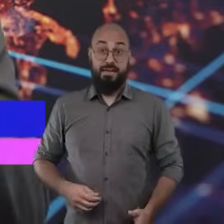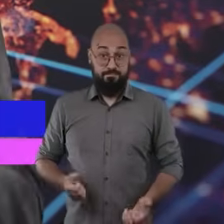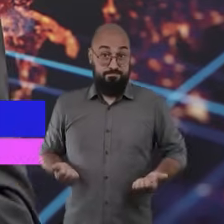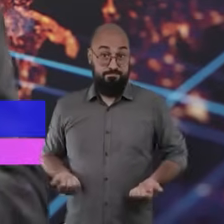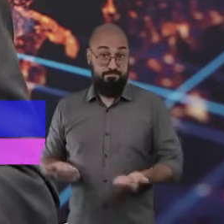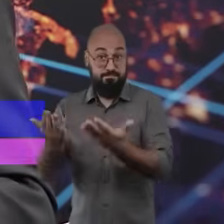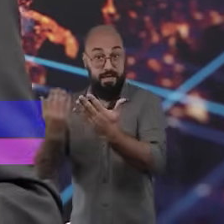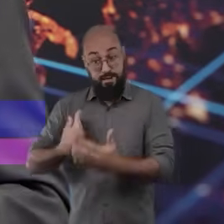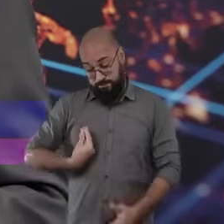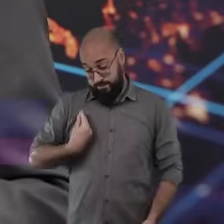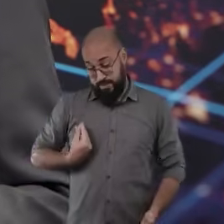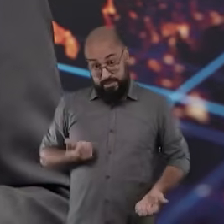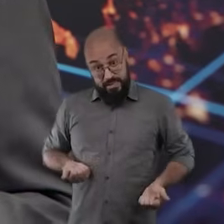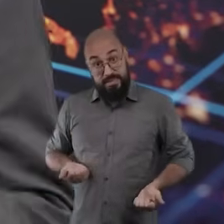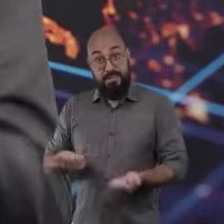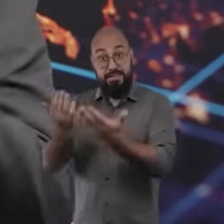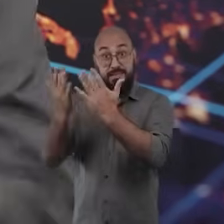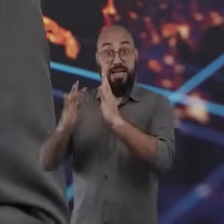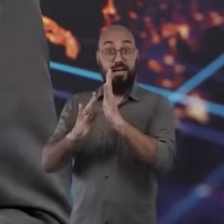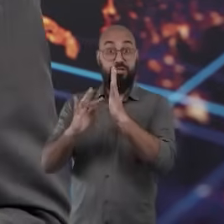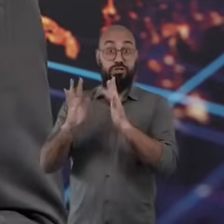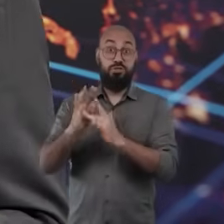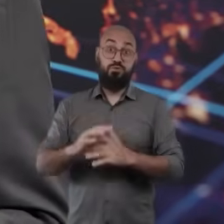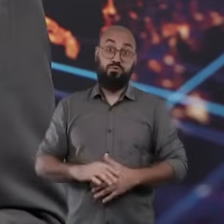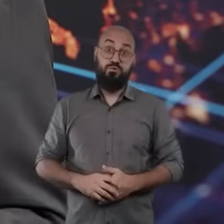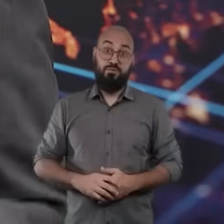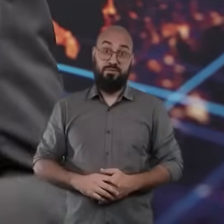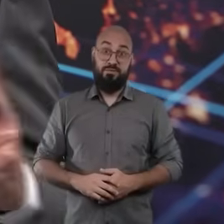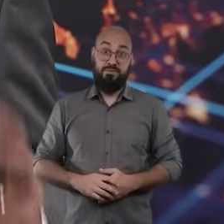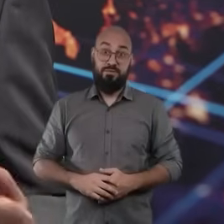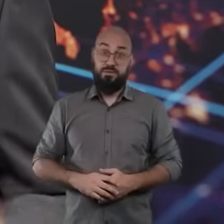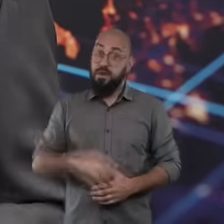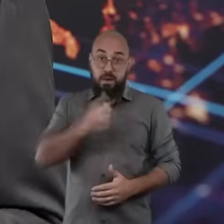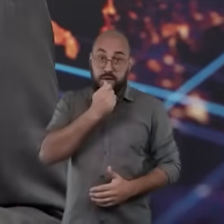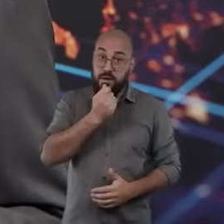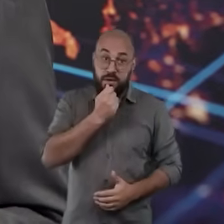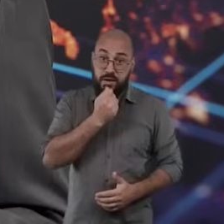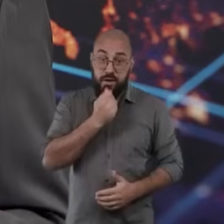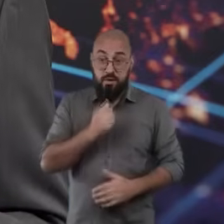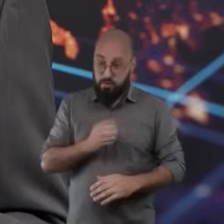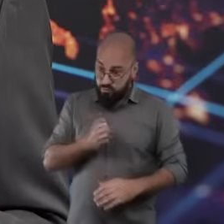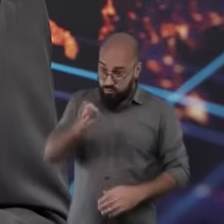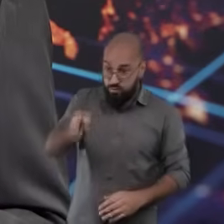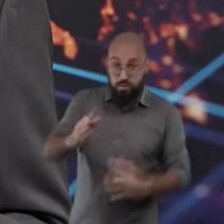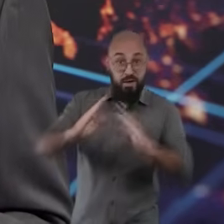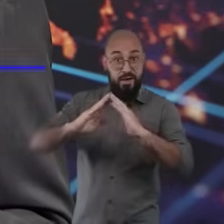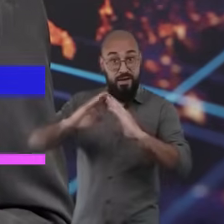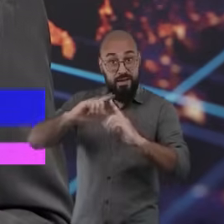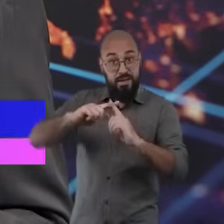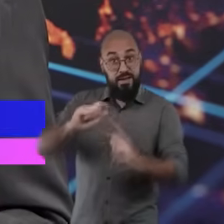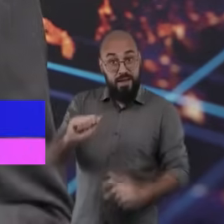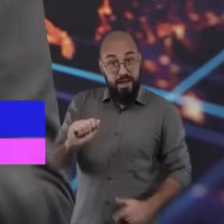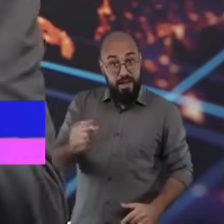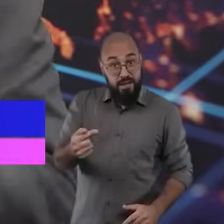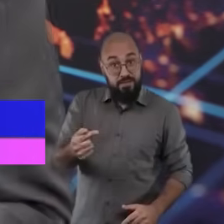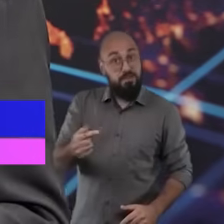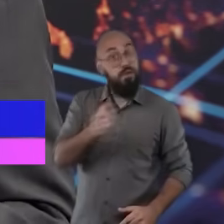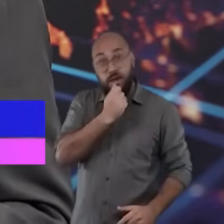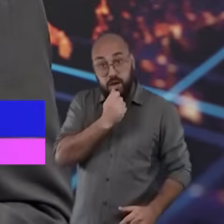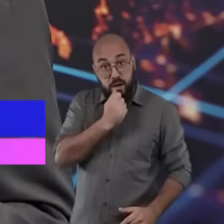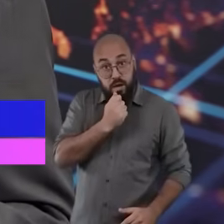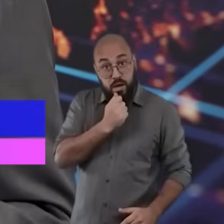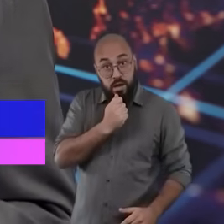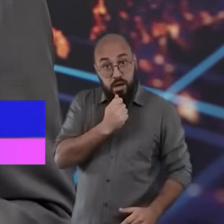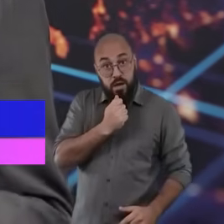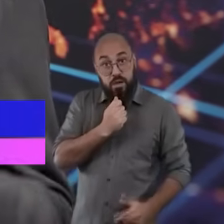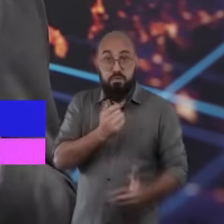vida nas mãos do Senhor Jesus. Se você ainda não procurou uma igreja adventista do sétimo dia perto da sua